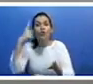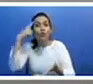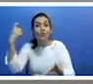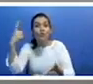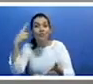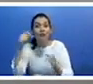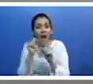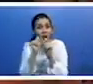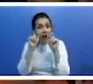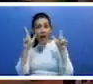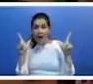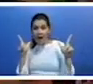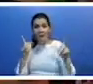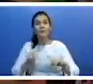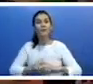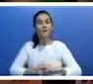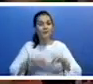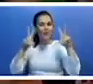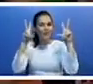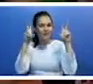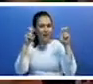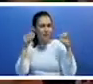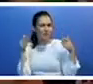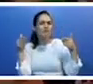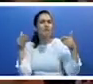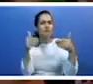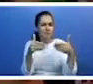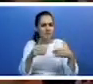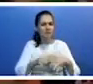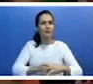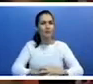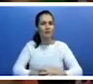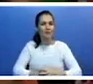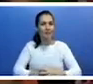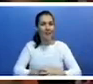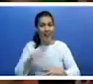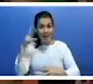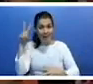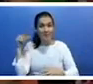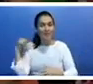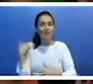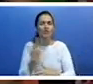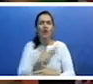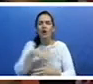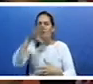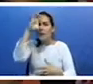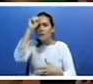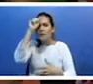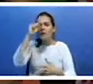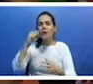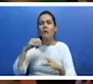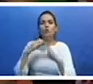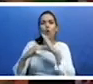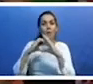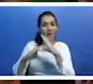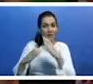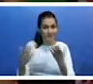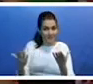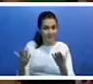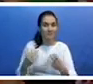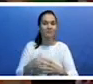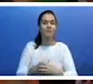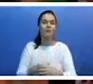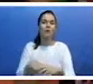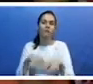dúvidas sobre um tema específico. Vocês viram que nós aprendemos, né? Sobre o meio de comunicação. Então,